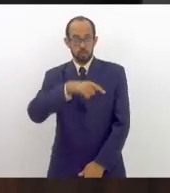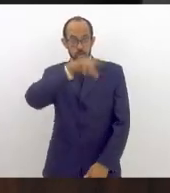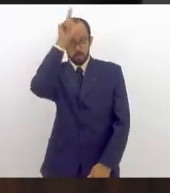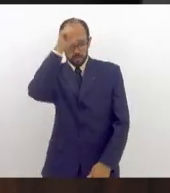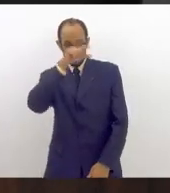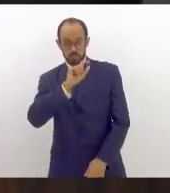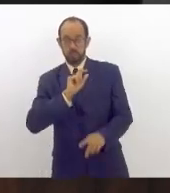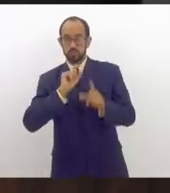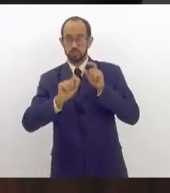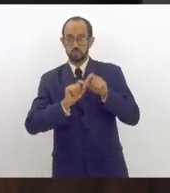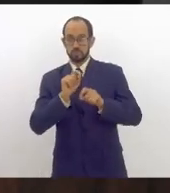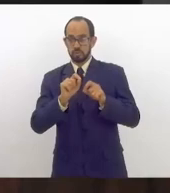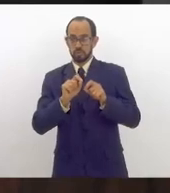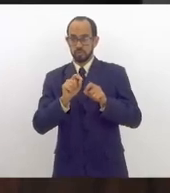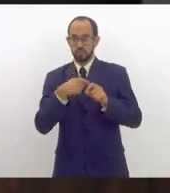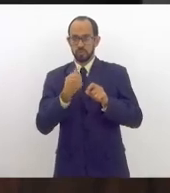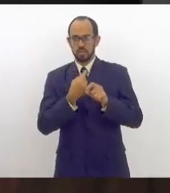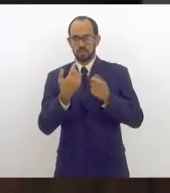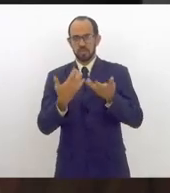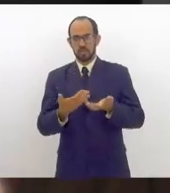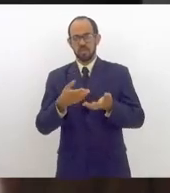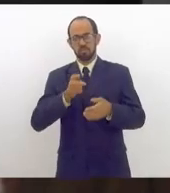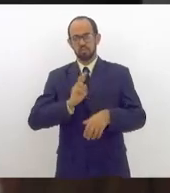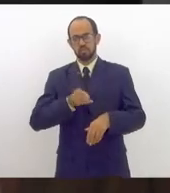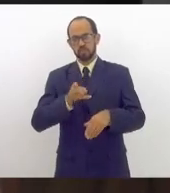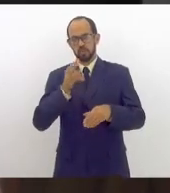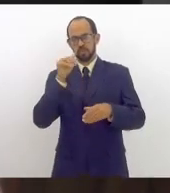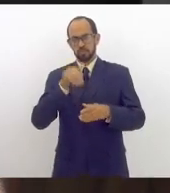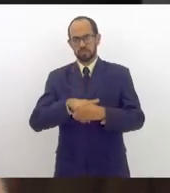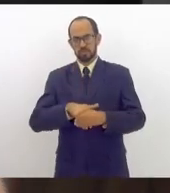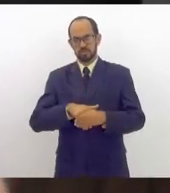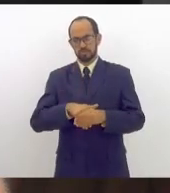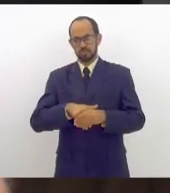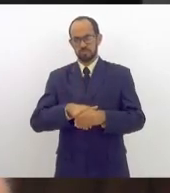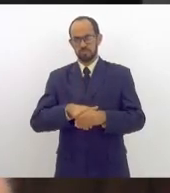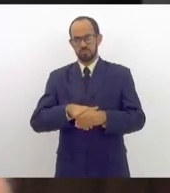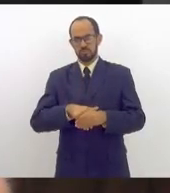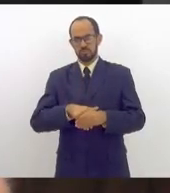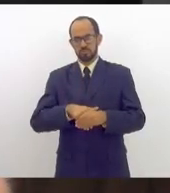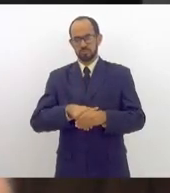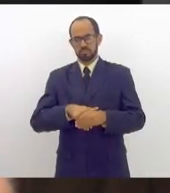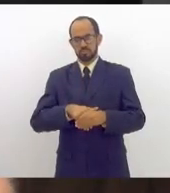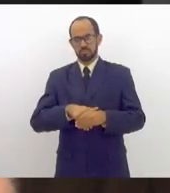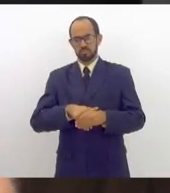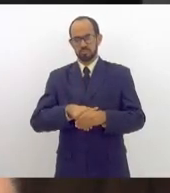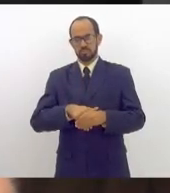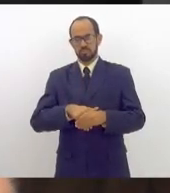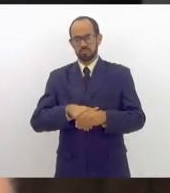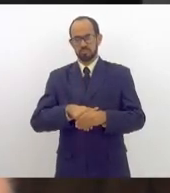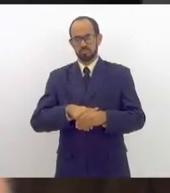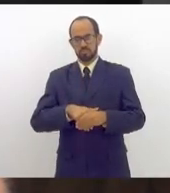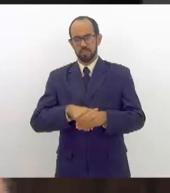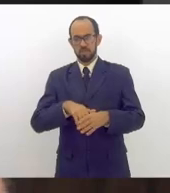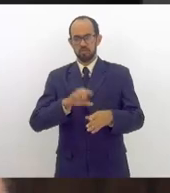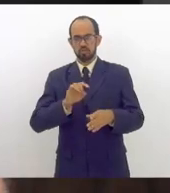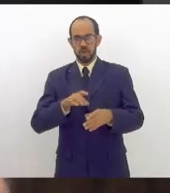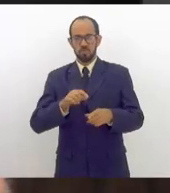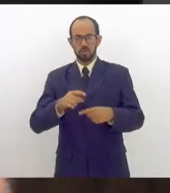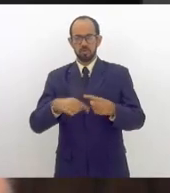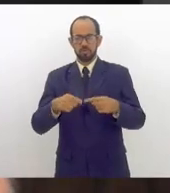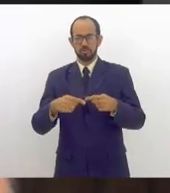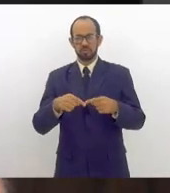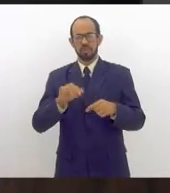a gente quer destravar a pauta para a gente não criar um... discutir... só para que a gente daqui a pouco não